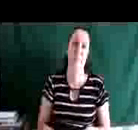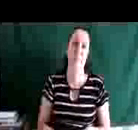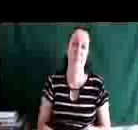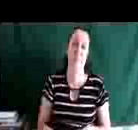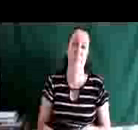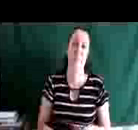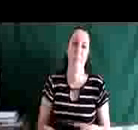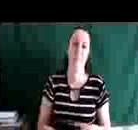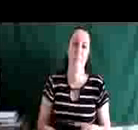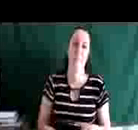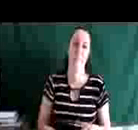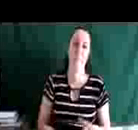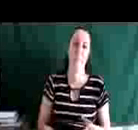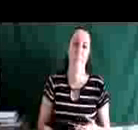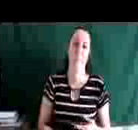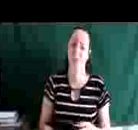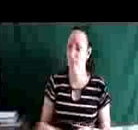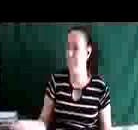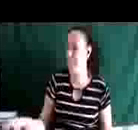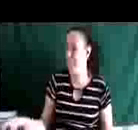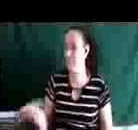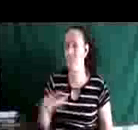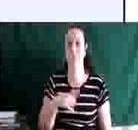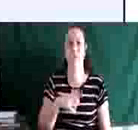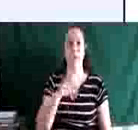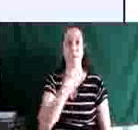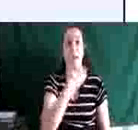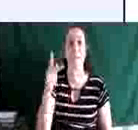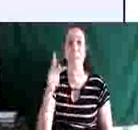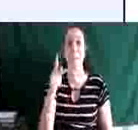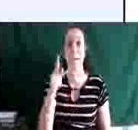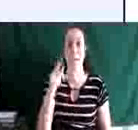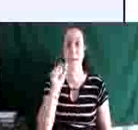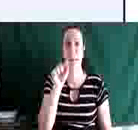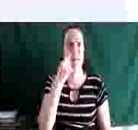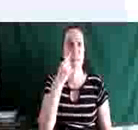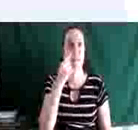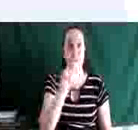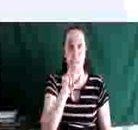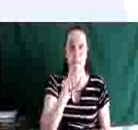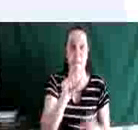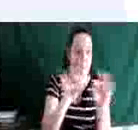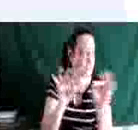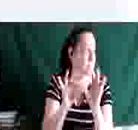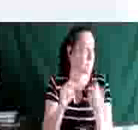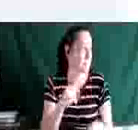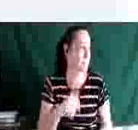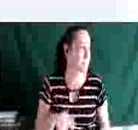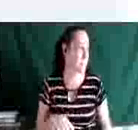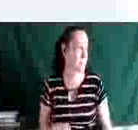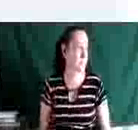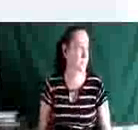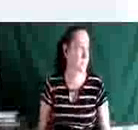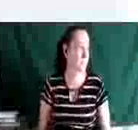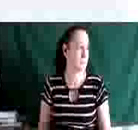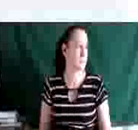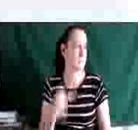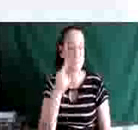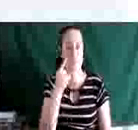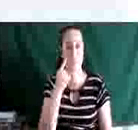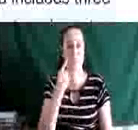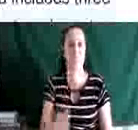ar, realizar toda a documentação técnica do que você fez, né, e aqui inclui rede sem fio, né, se precisar fazer